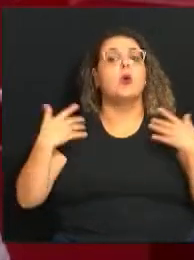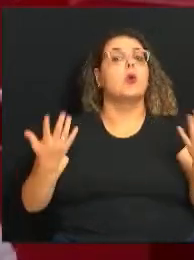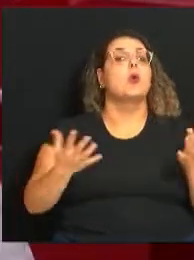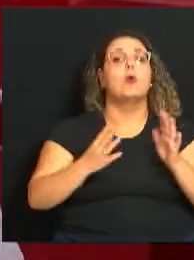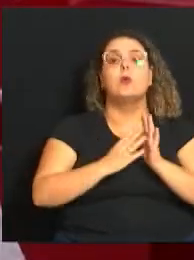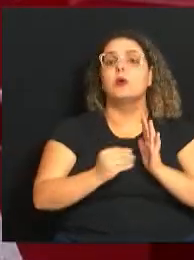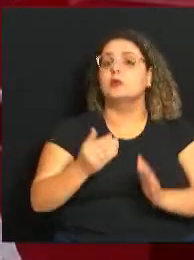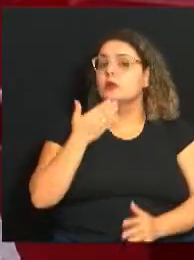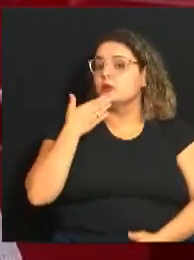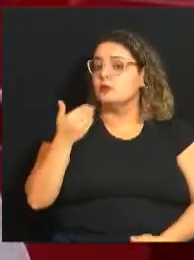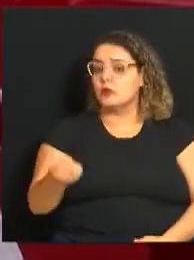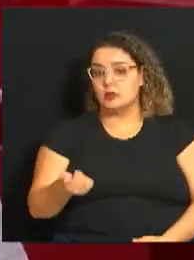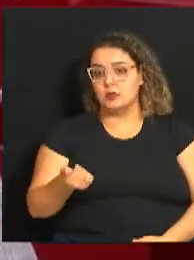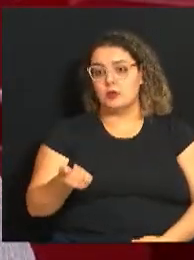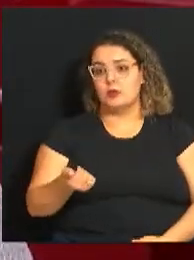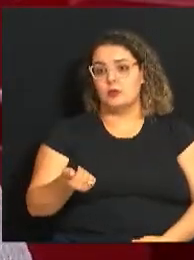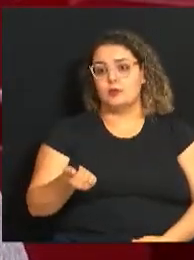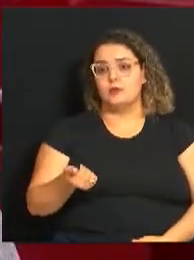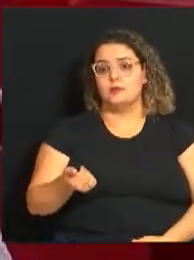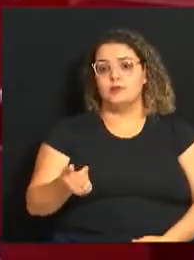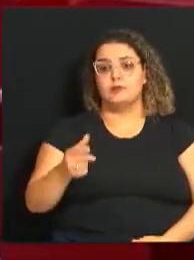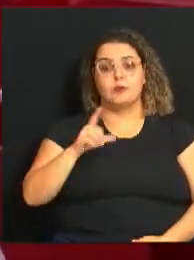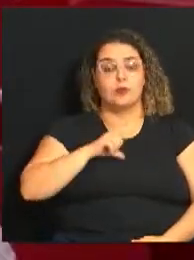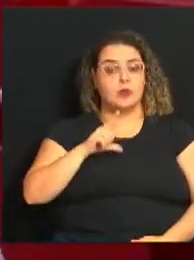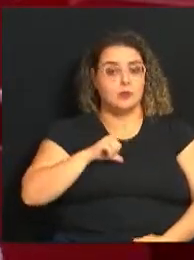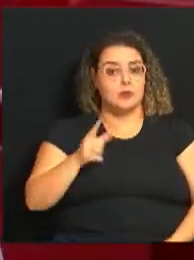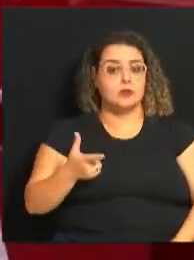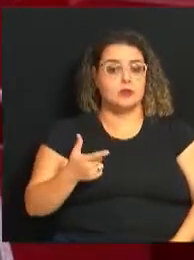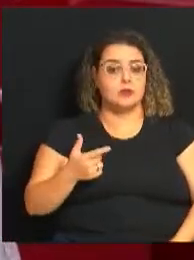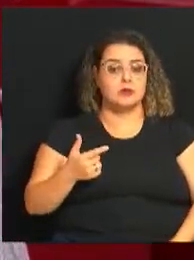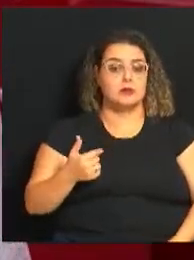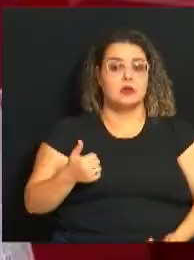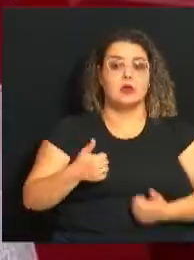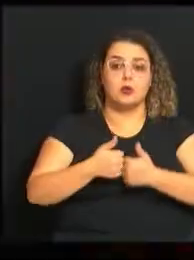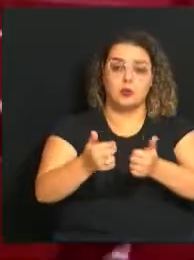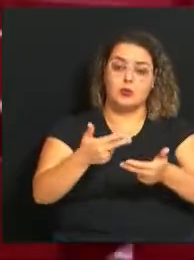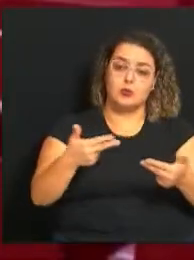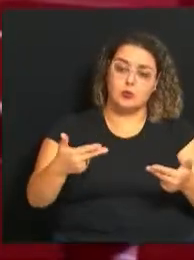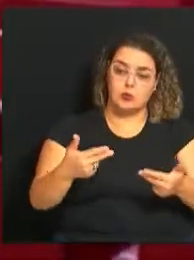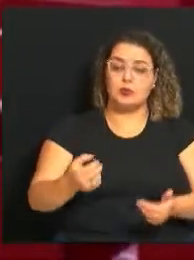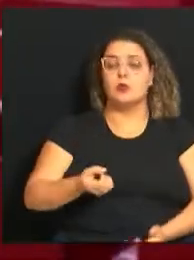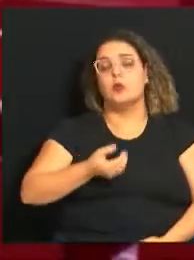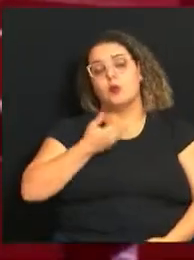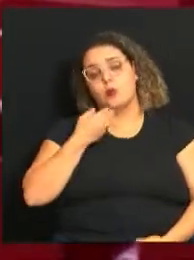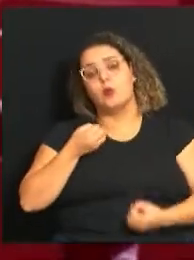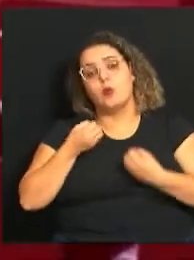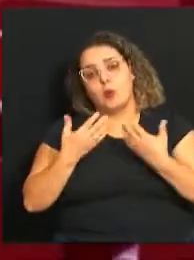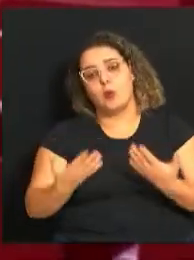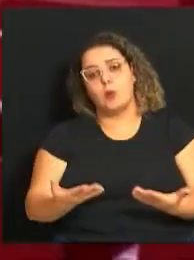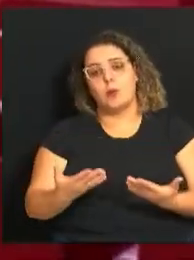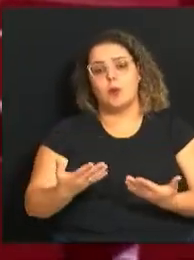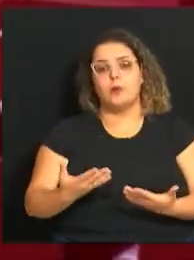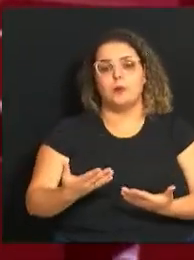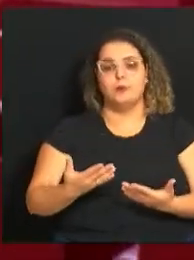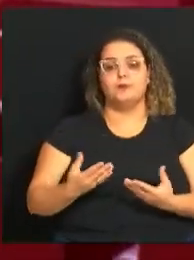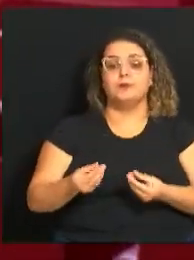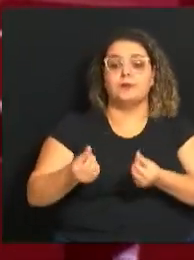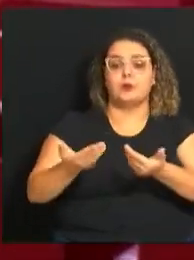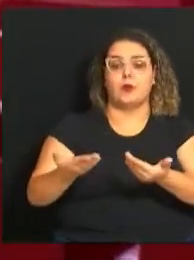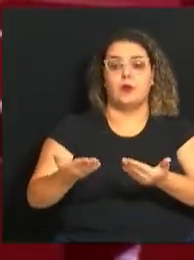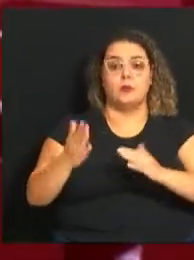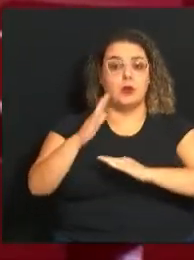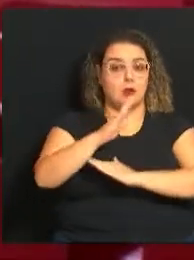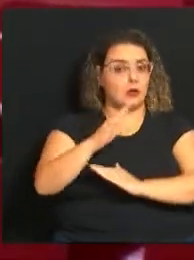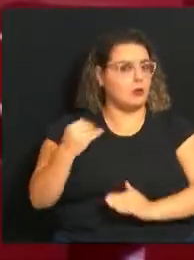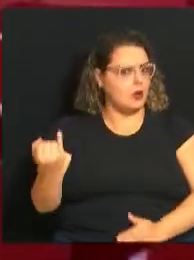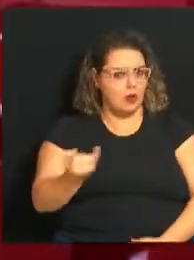melhor para se termos um transporte de qualidade na nossa cidade. Para a Câmara Municipal, isso é de extrema importância.